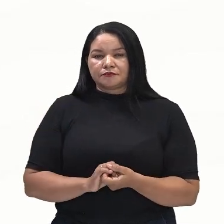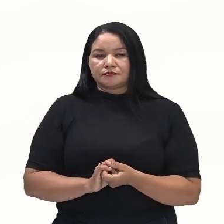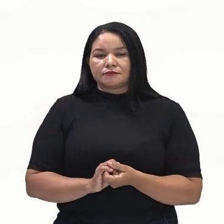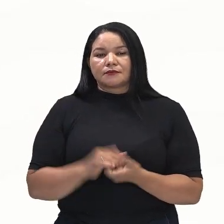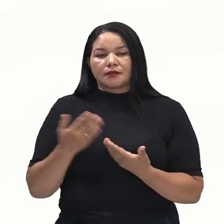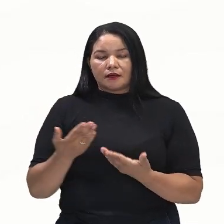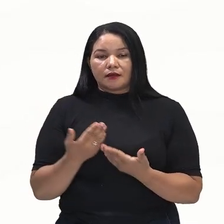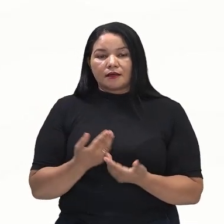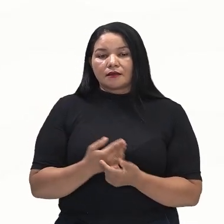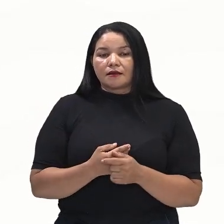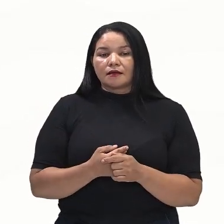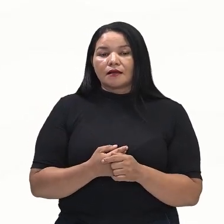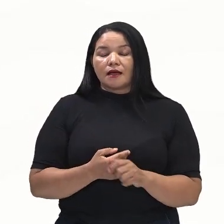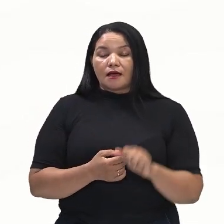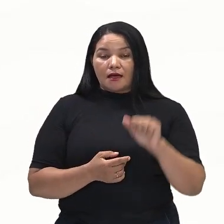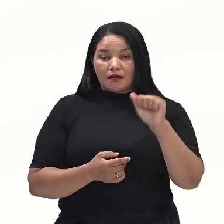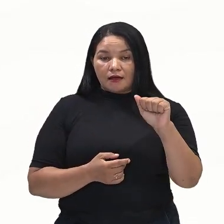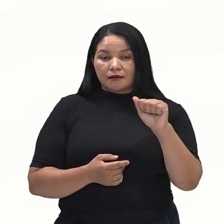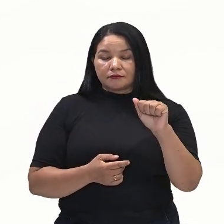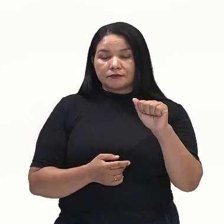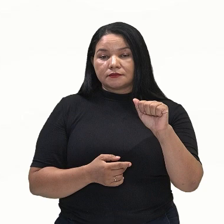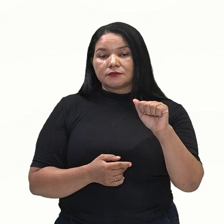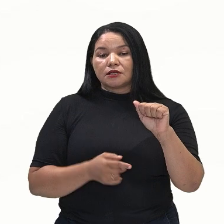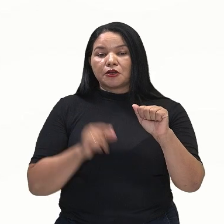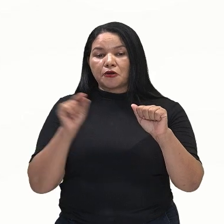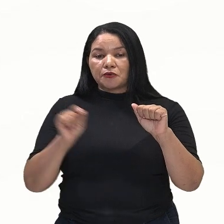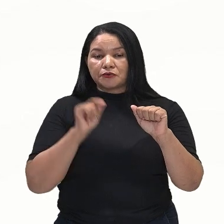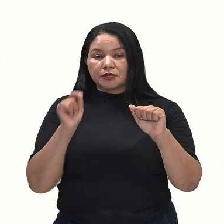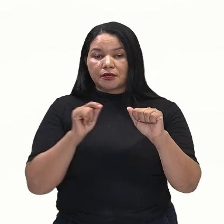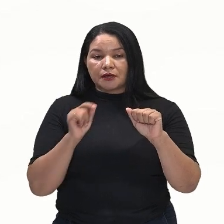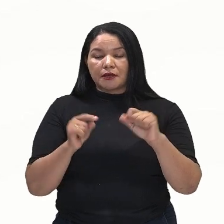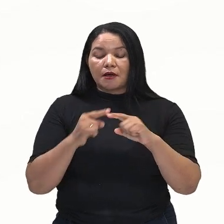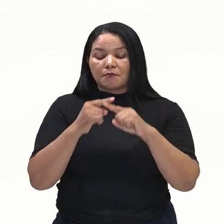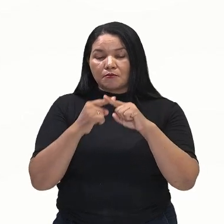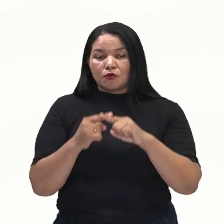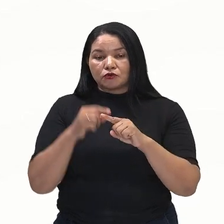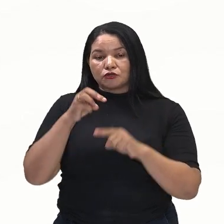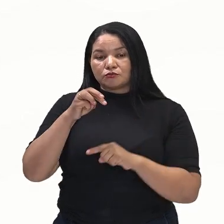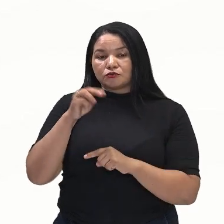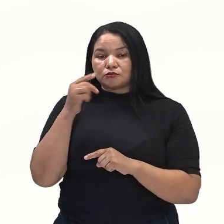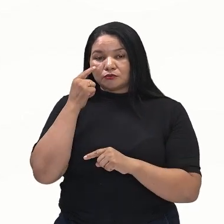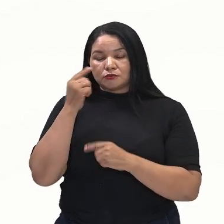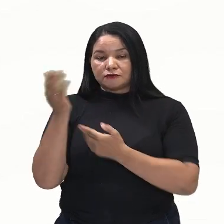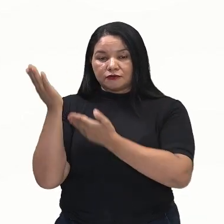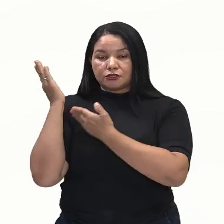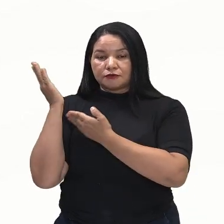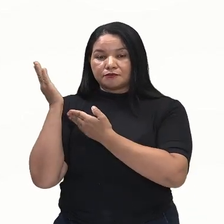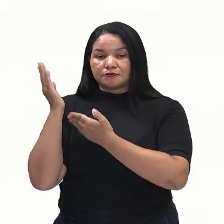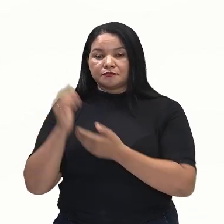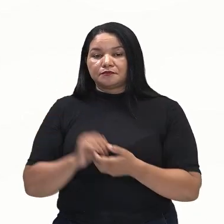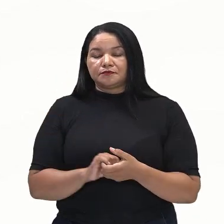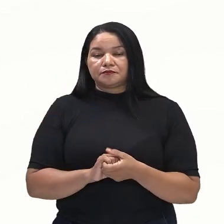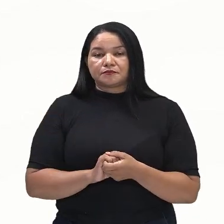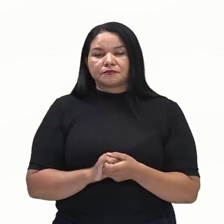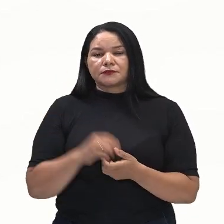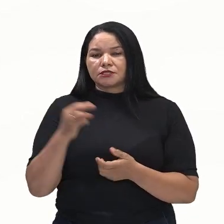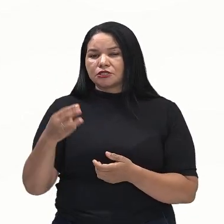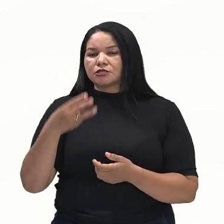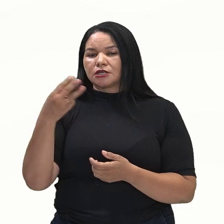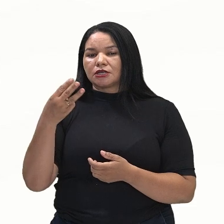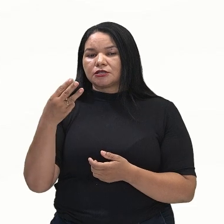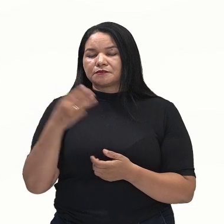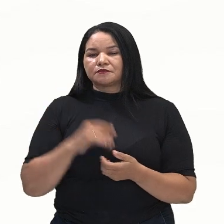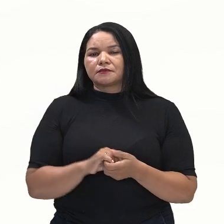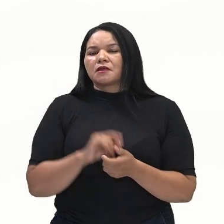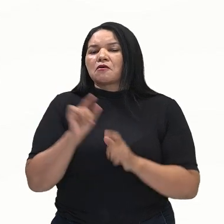letra A, ele pede múltiplo de 3. O que é múltiplo